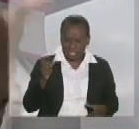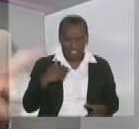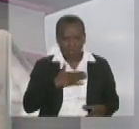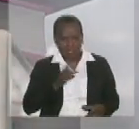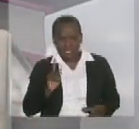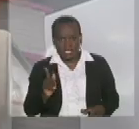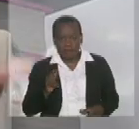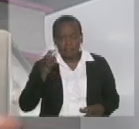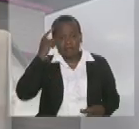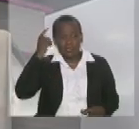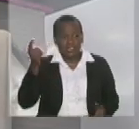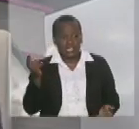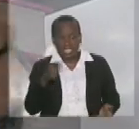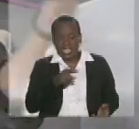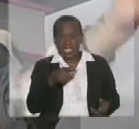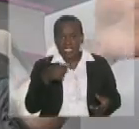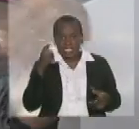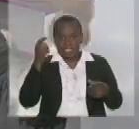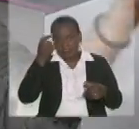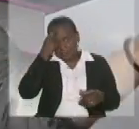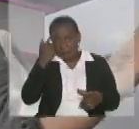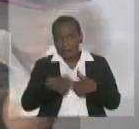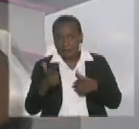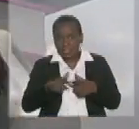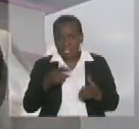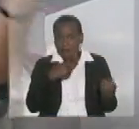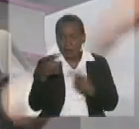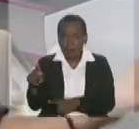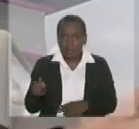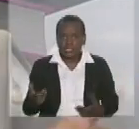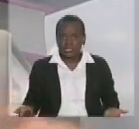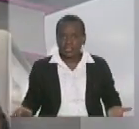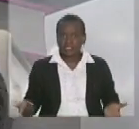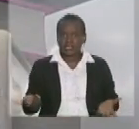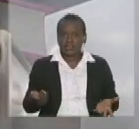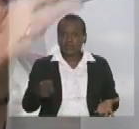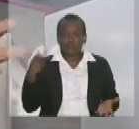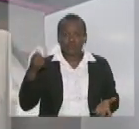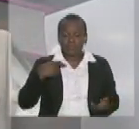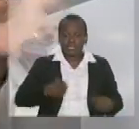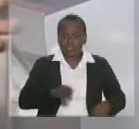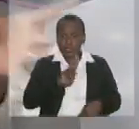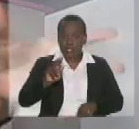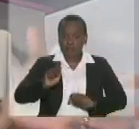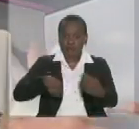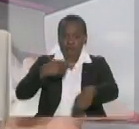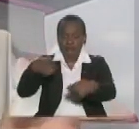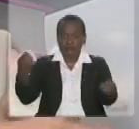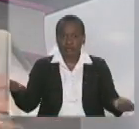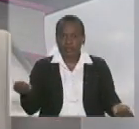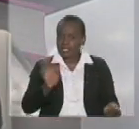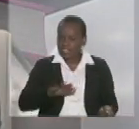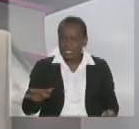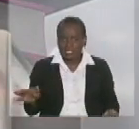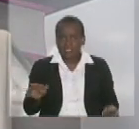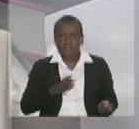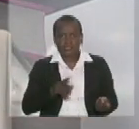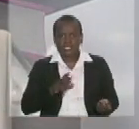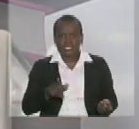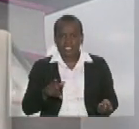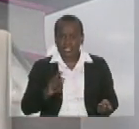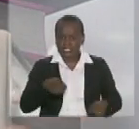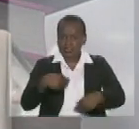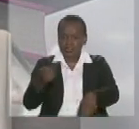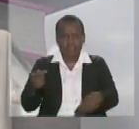aí, não é assim, não vou aceitar tudo dessa forma, é o que tem o transtorno opositor. Então, assim, tudo tem que ter um nome, né? A criança não pode